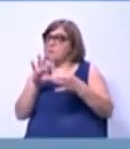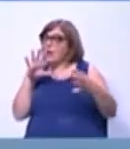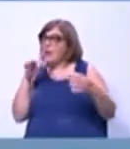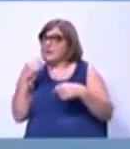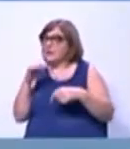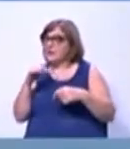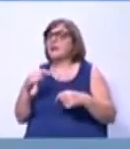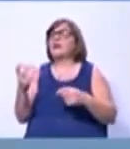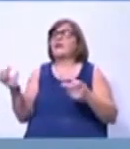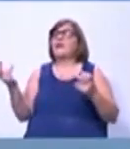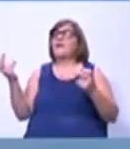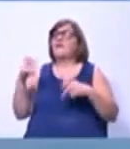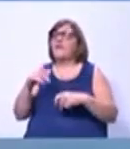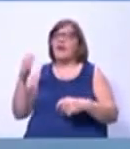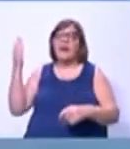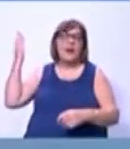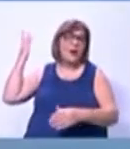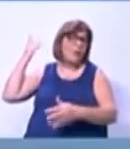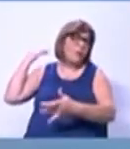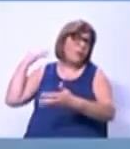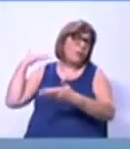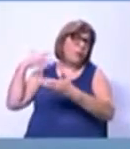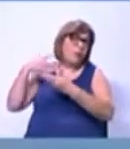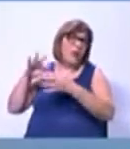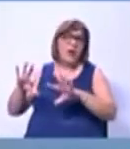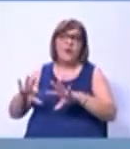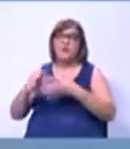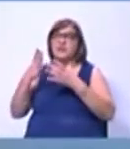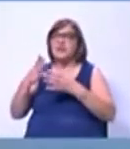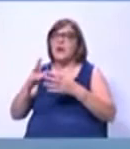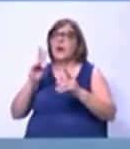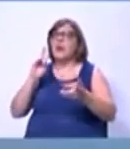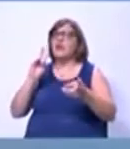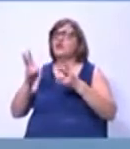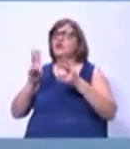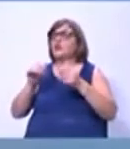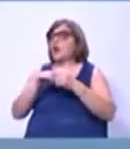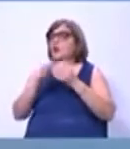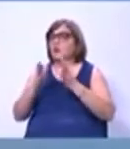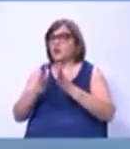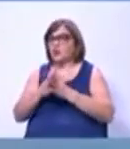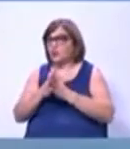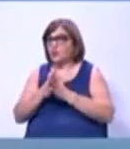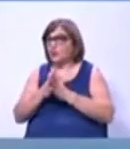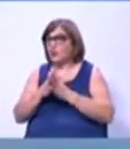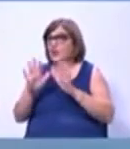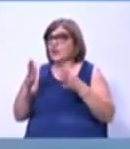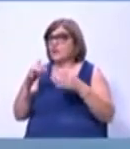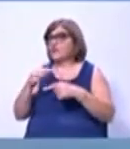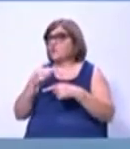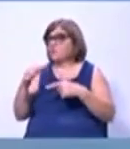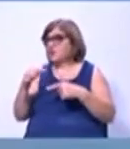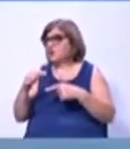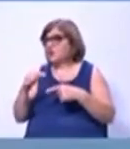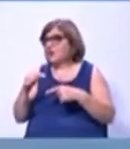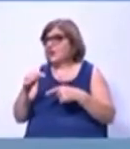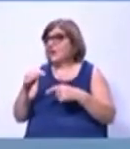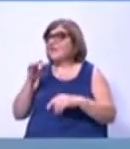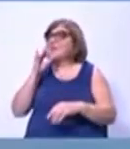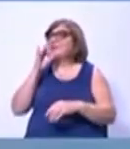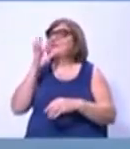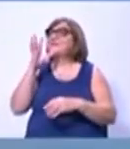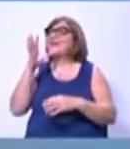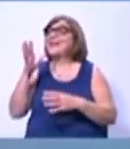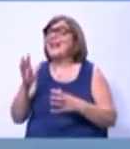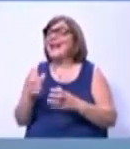é? Vêm do tempo da Revolução Industrial. E se calhar haveriam mais... menos divórcios se nós estivéssemos juntos de manhã,